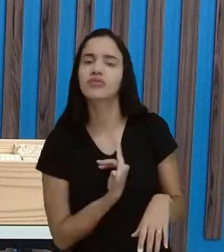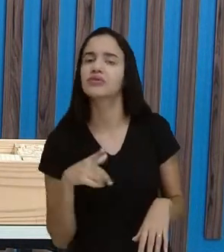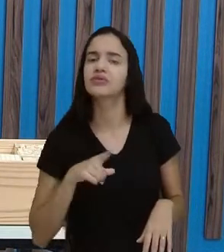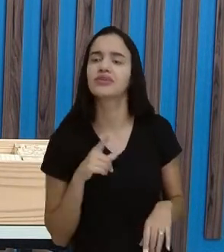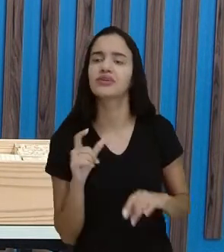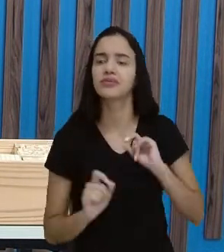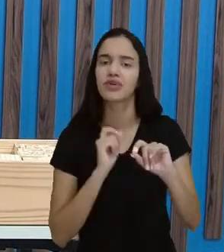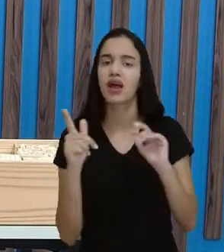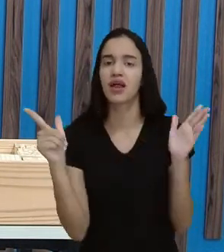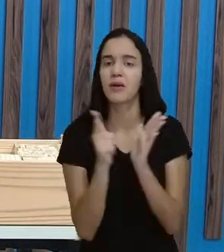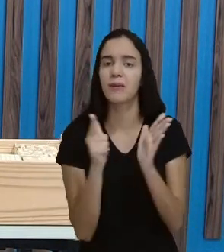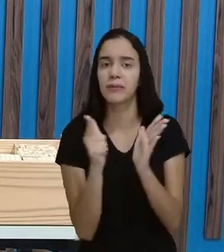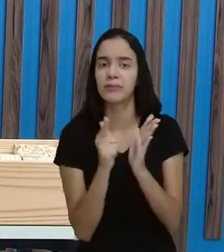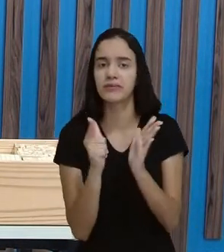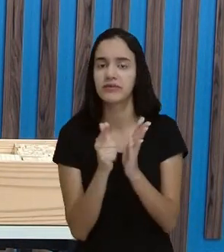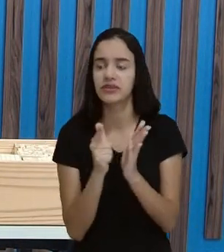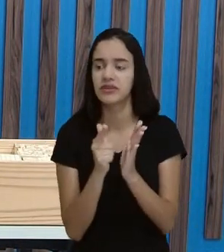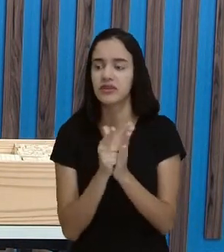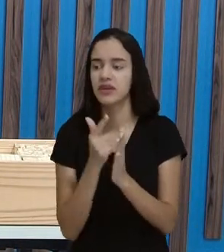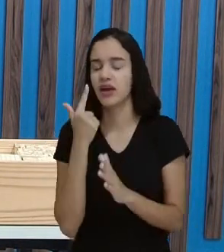na minha folhinha, ó,